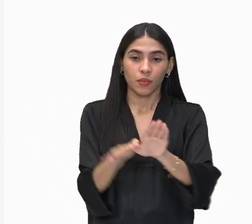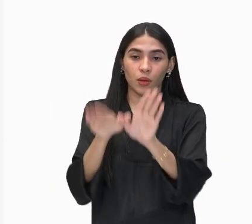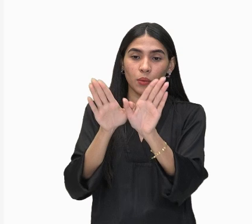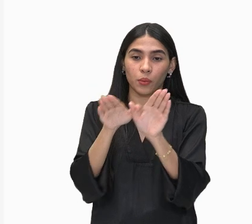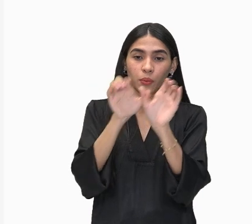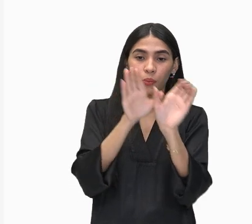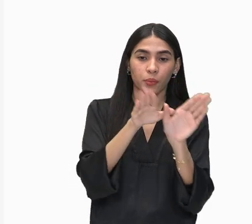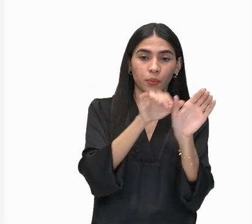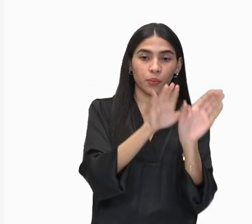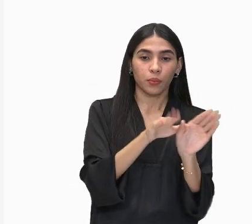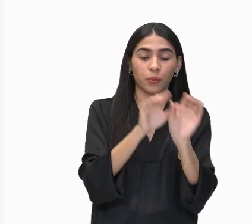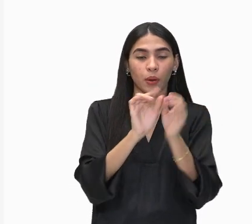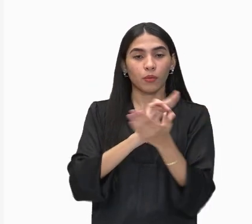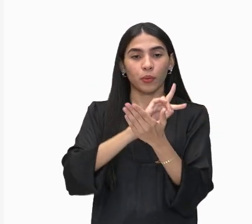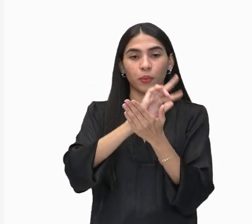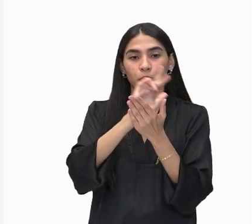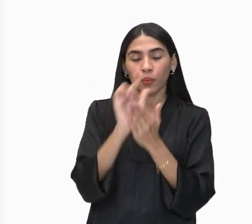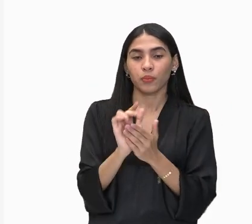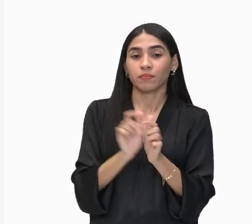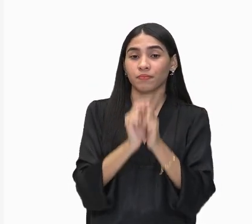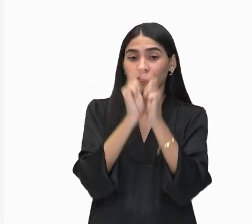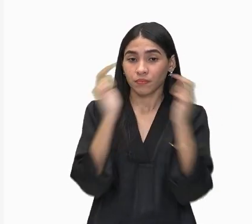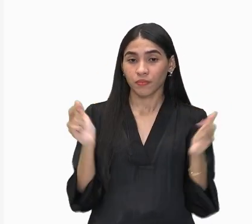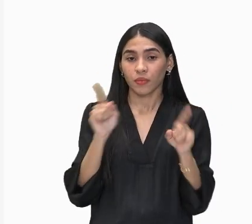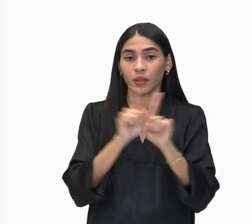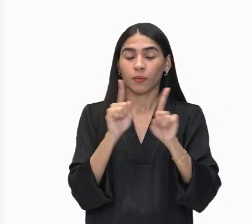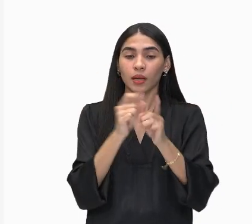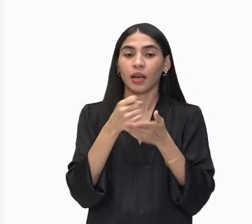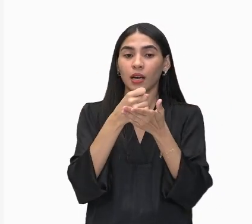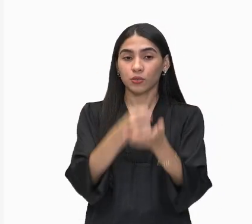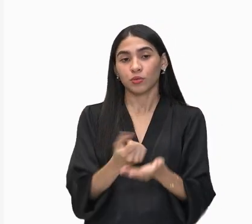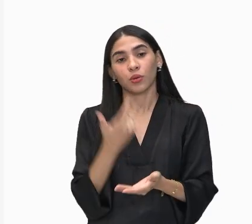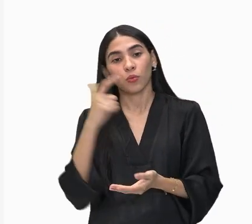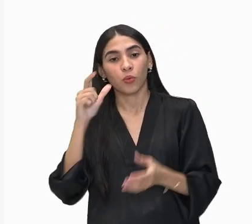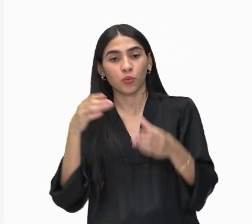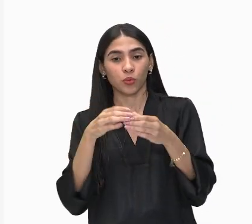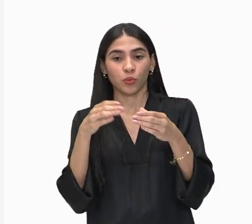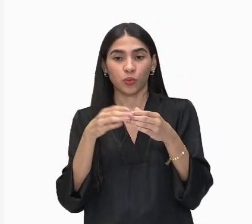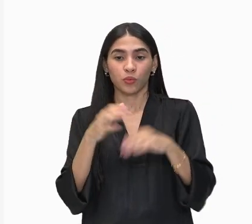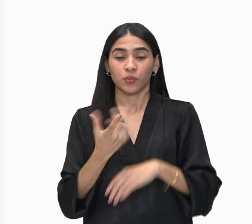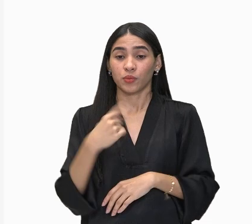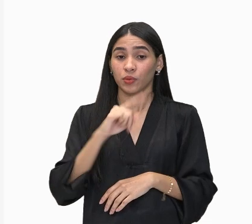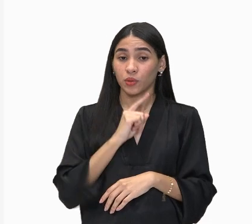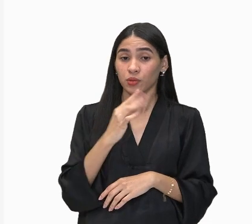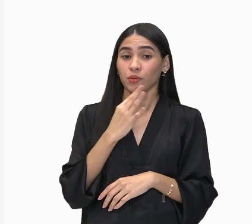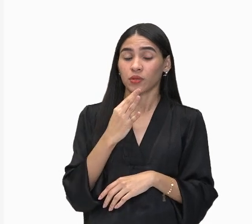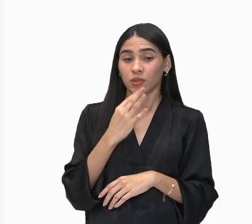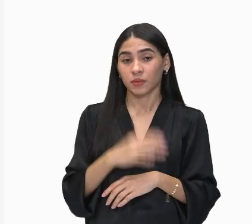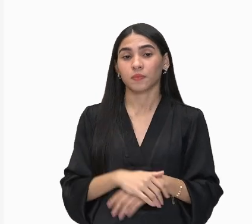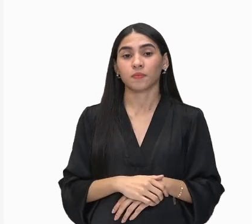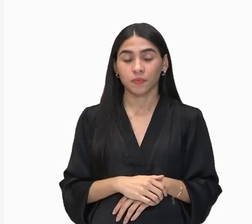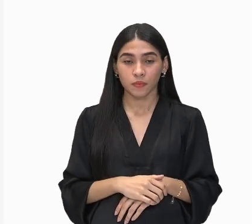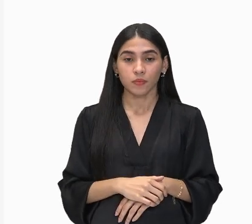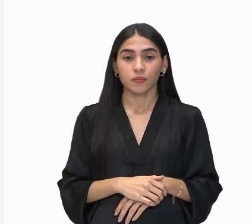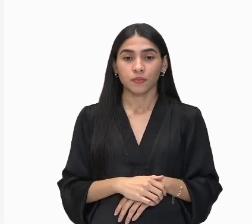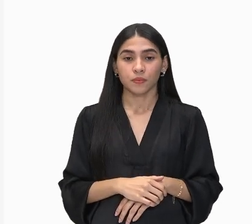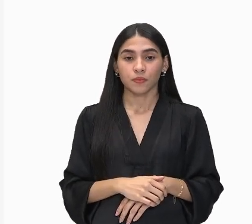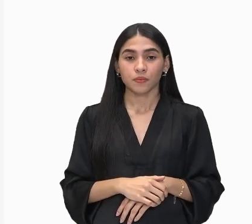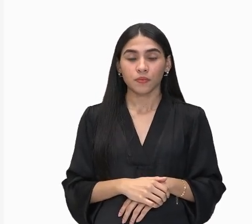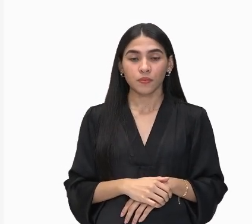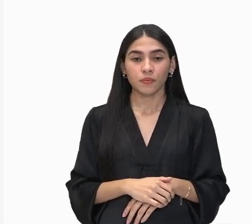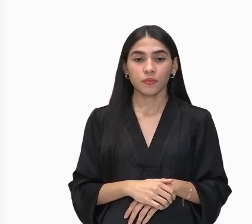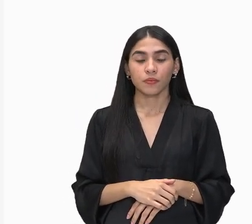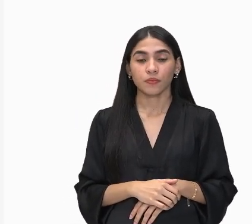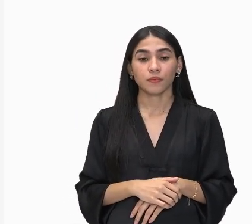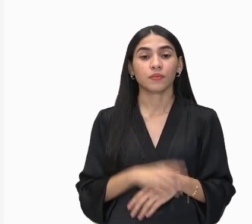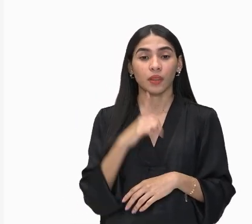se diversificando, também com a ajuda de um outro reino, de outro grupo de indivíduos que a gente vai ver daqui a pouquinho. Tem